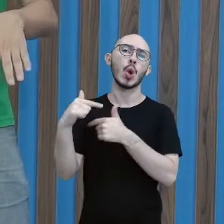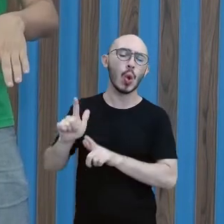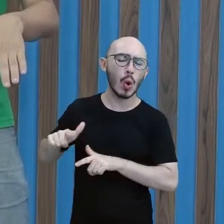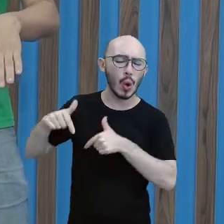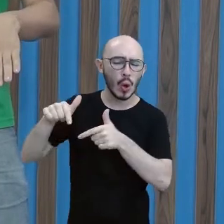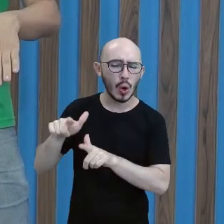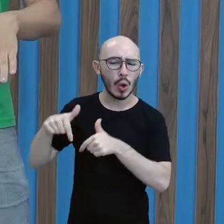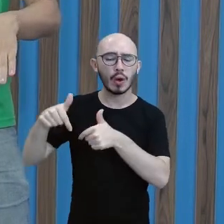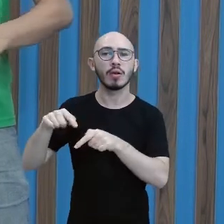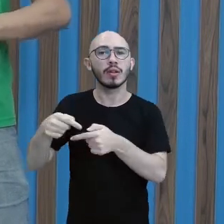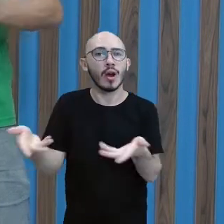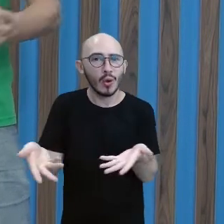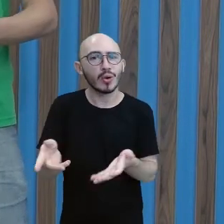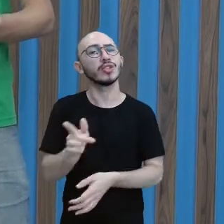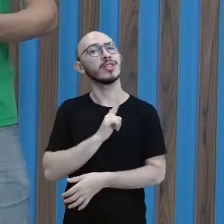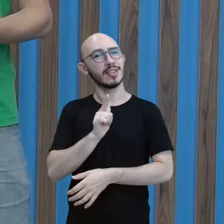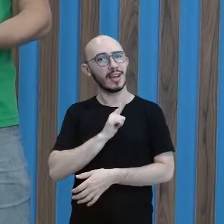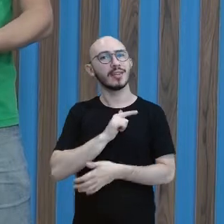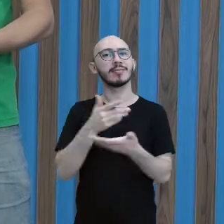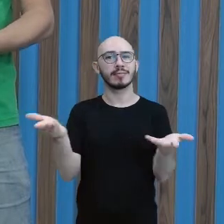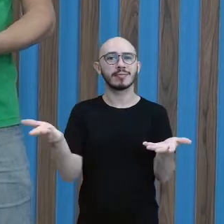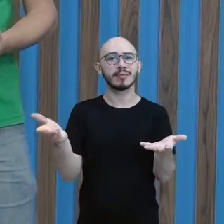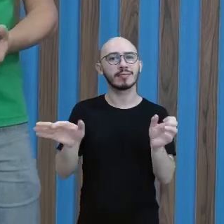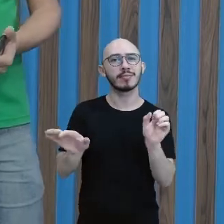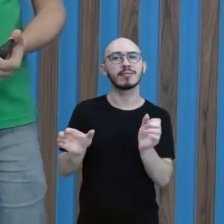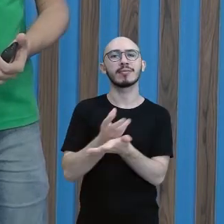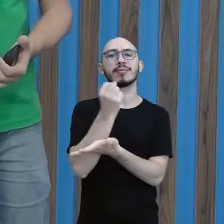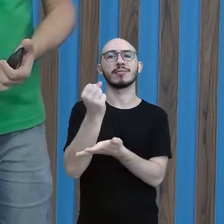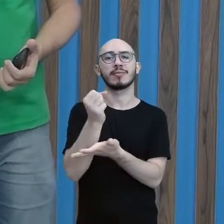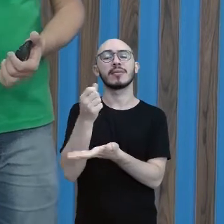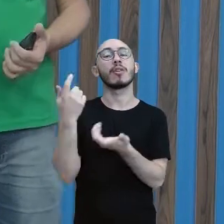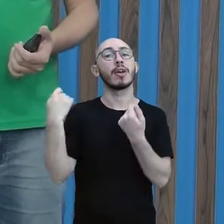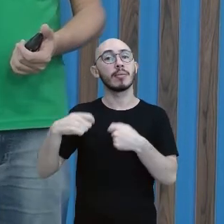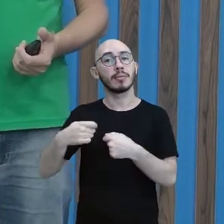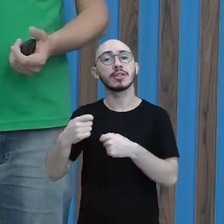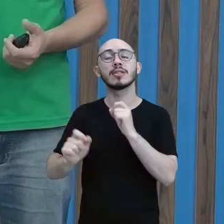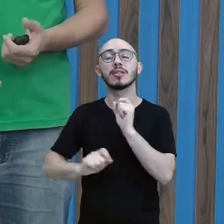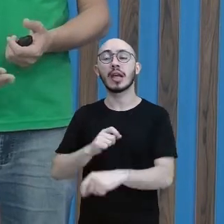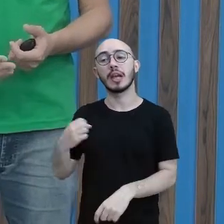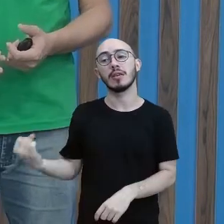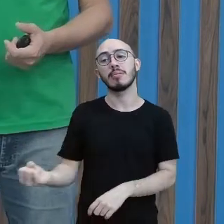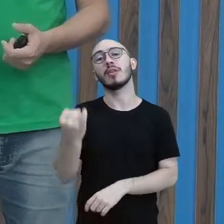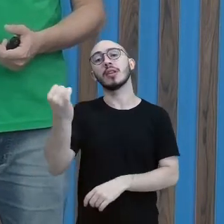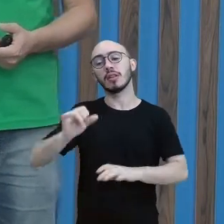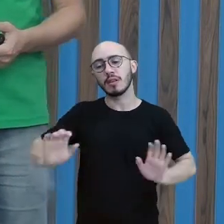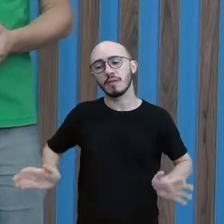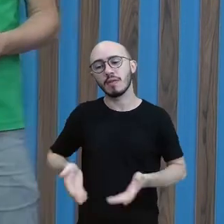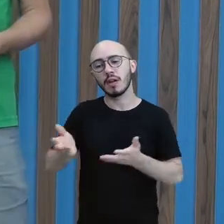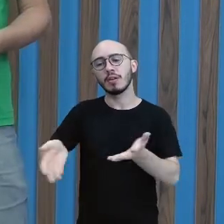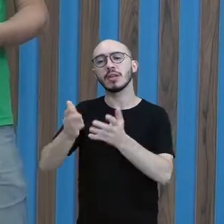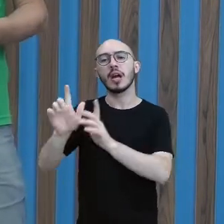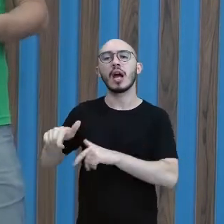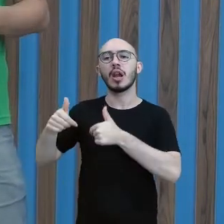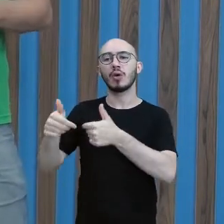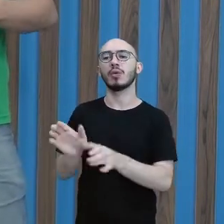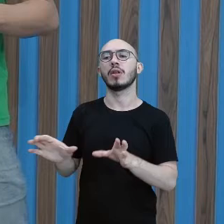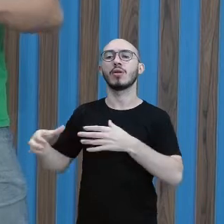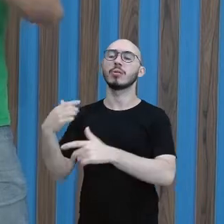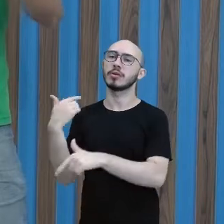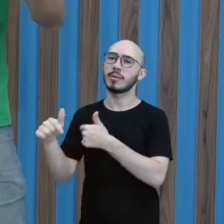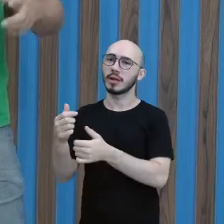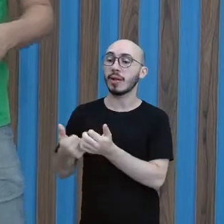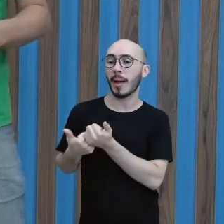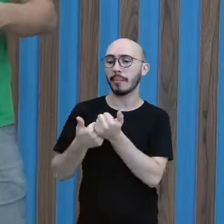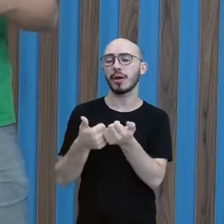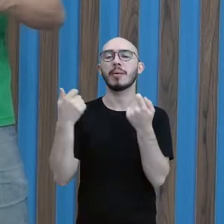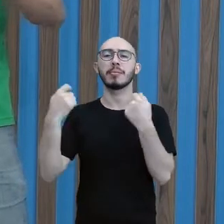hoje existe. Então por isso que é tão importante a gente valorizar as lutas dos trabalhadores e trabalhadoras e apoiar. Porque se